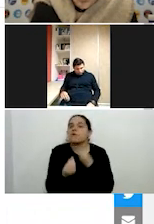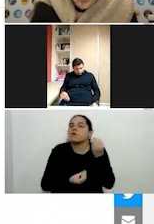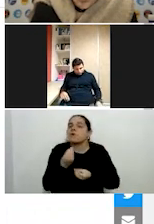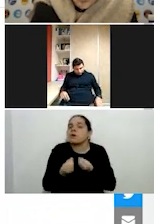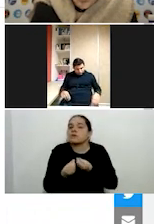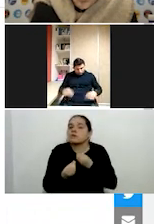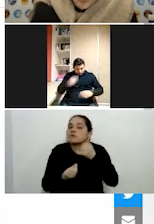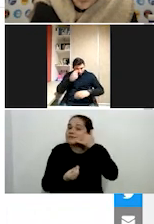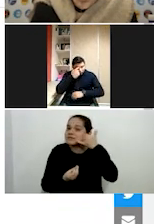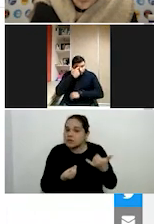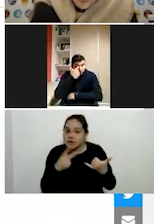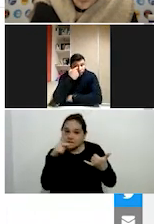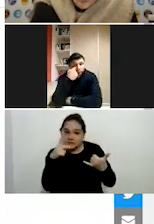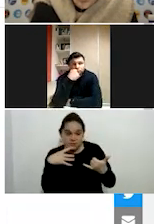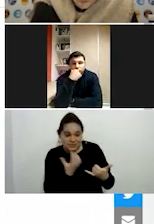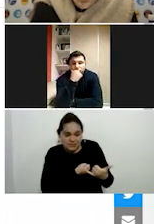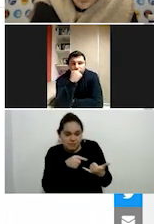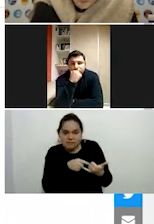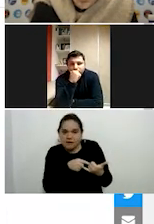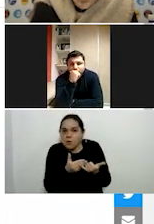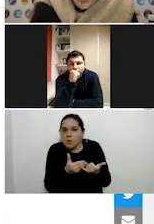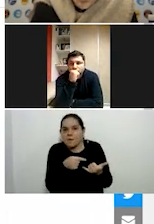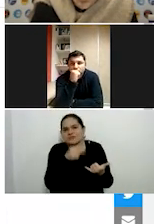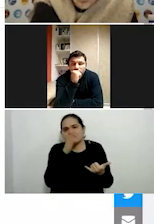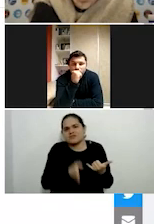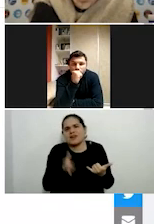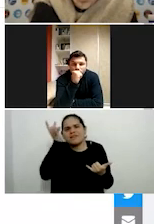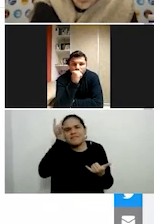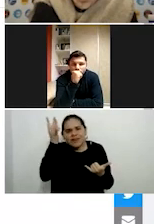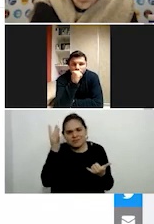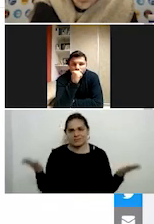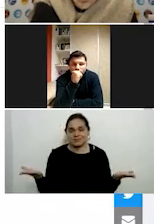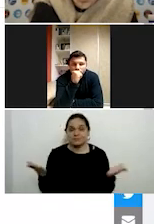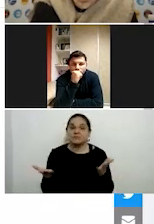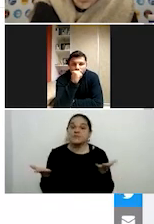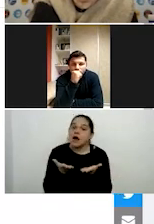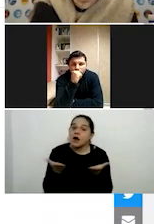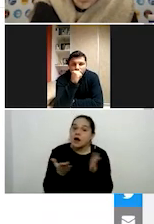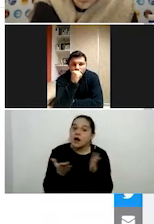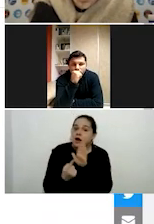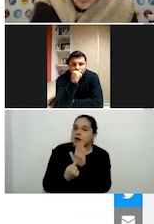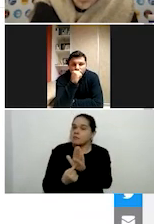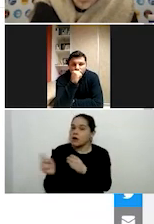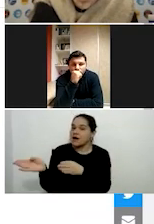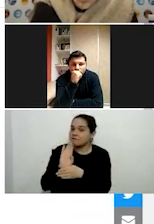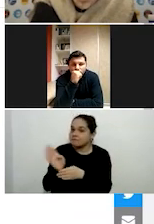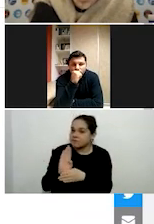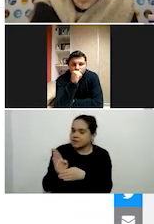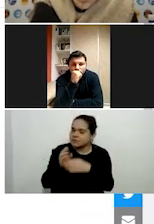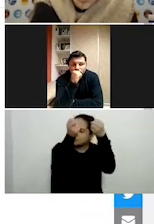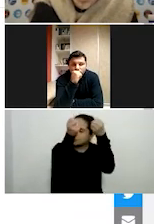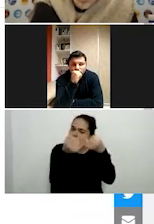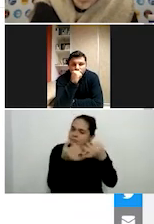na tela inicial do seu celular. Eu vou passar aqui um vídeo para vocês, que explica como que